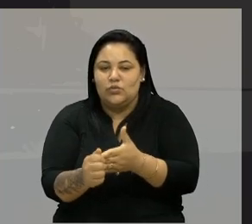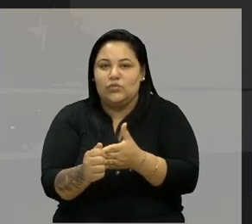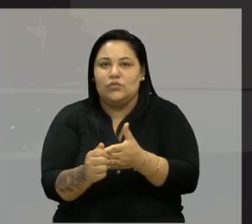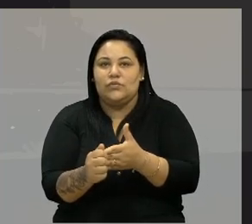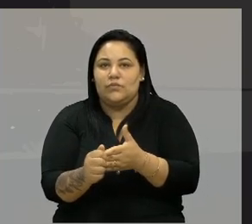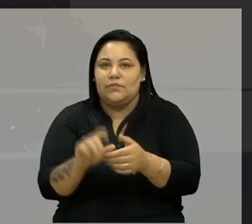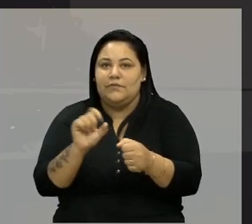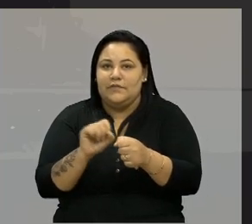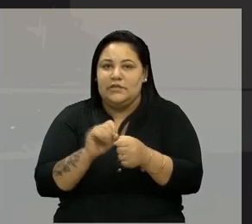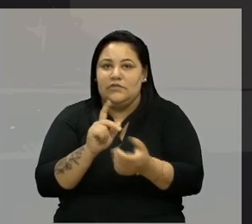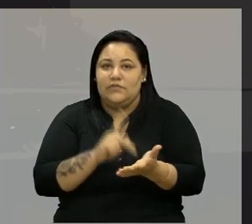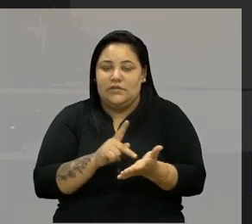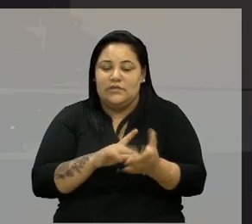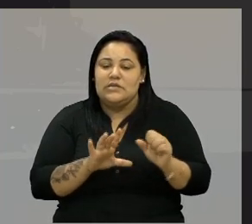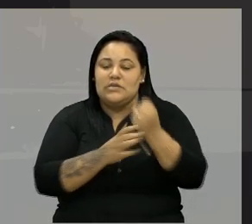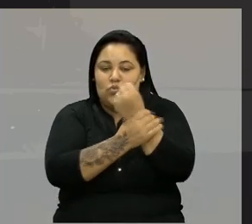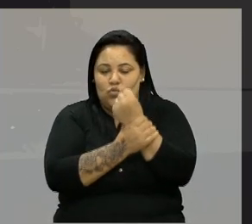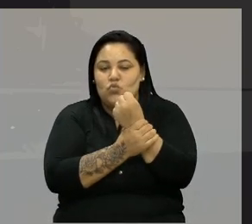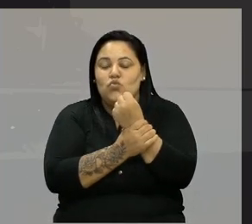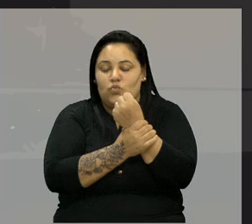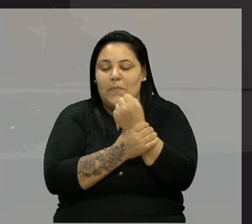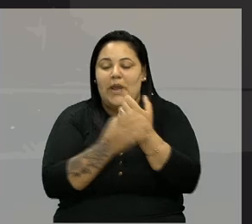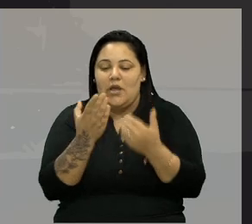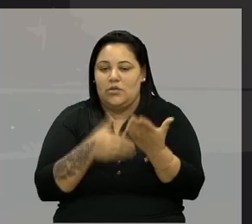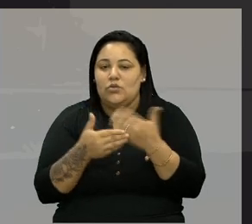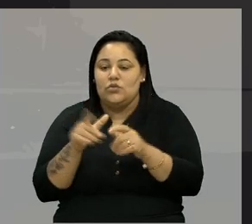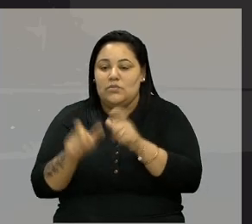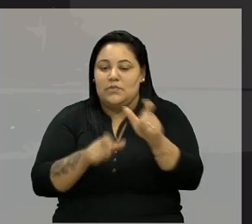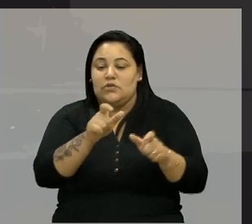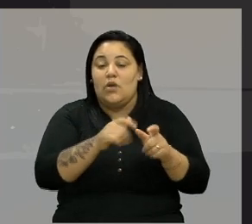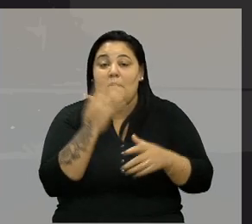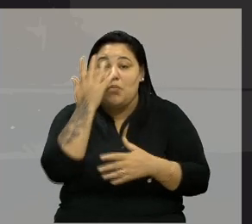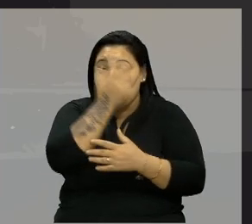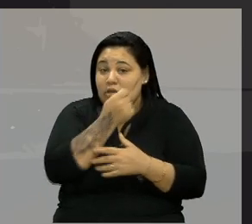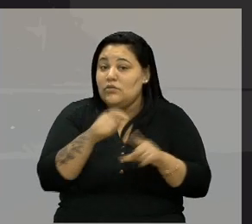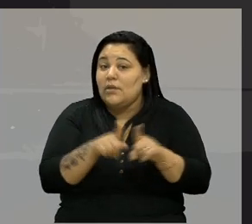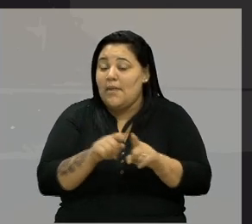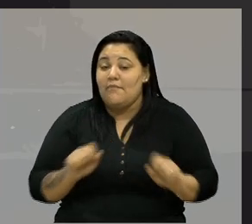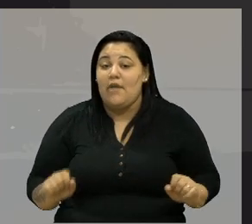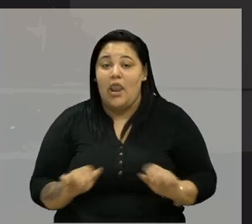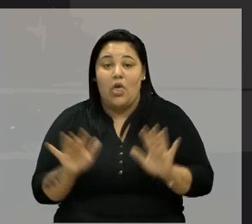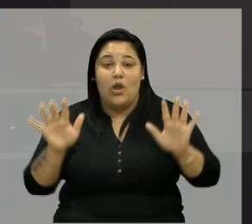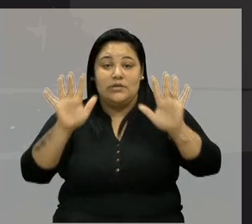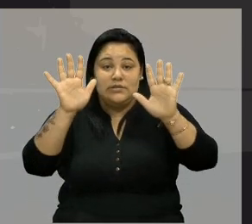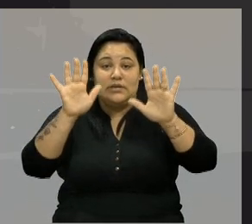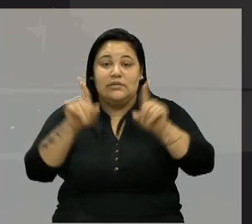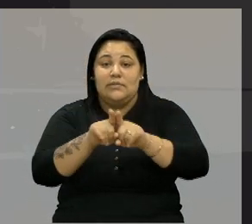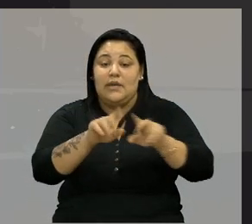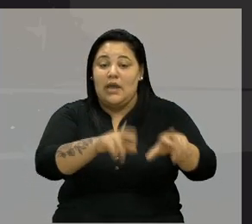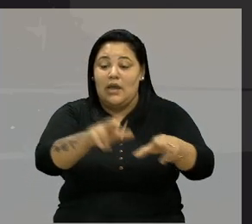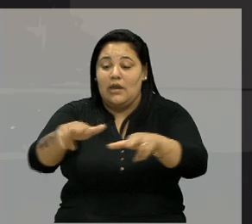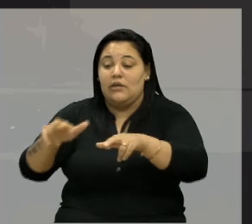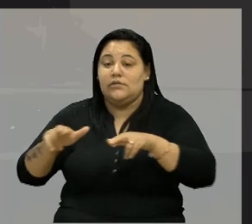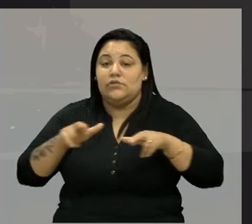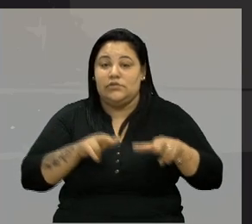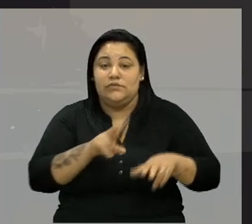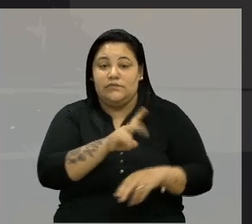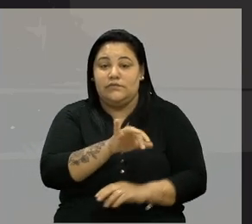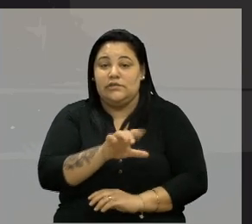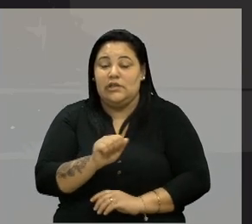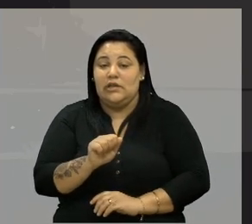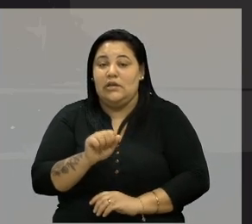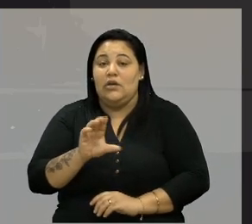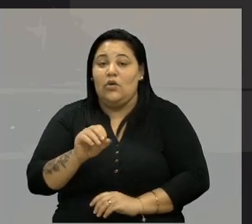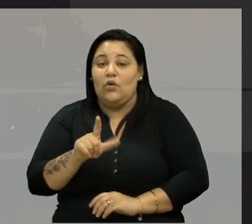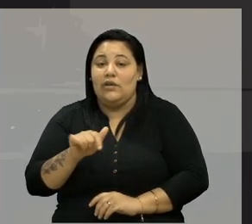trajeto de fato seguro que fosse um trajeto bonito né que valorizasse as de Vila oliva e que